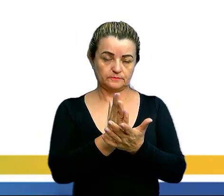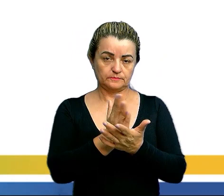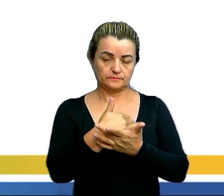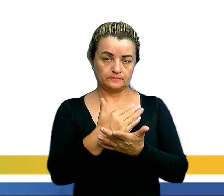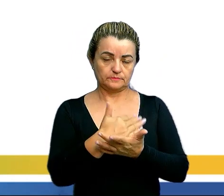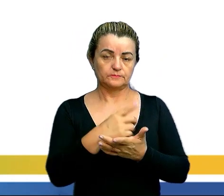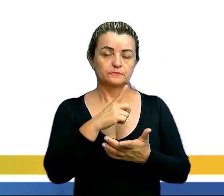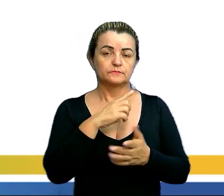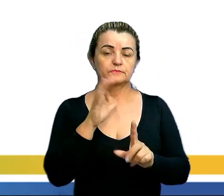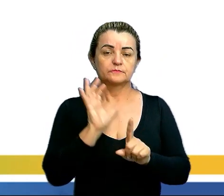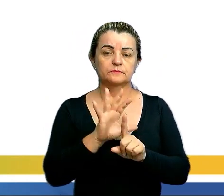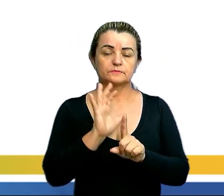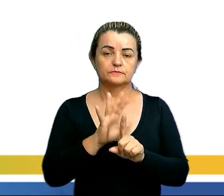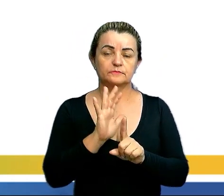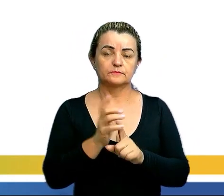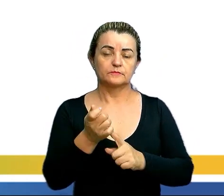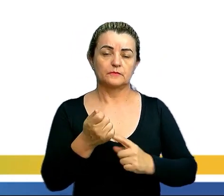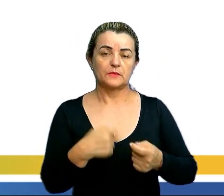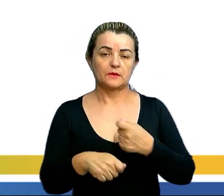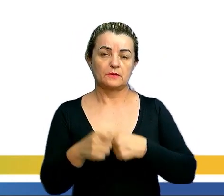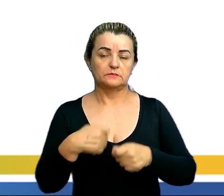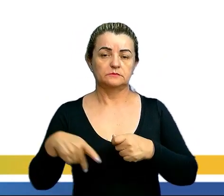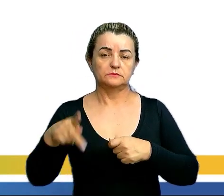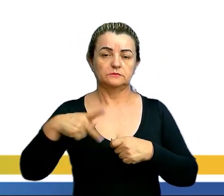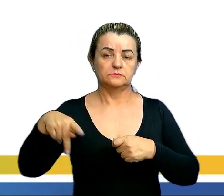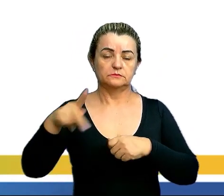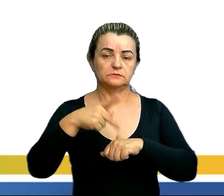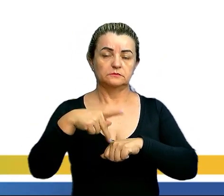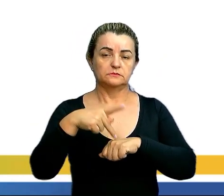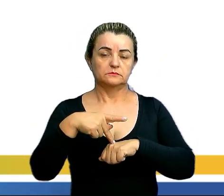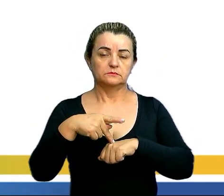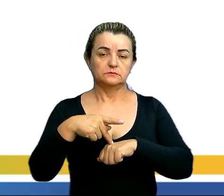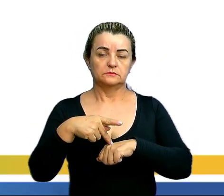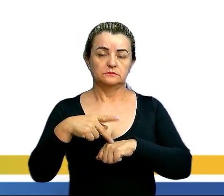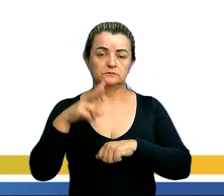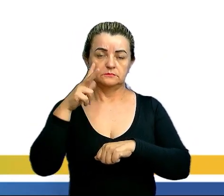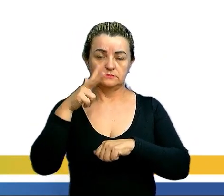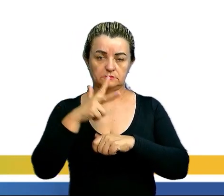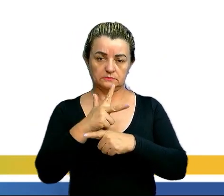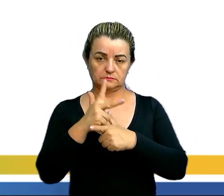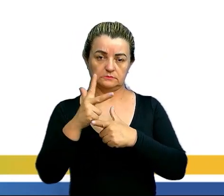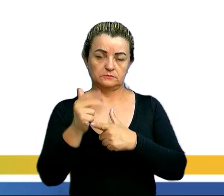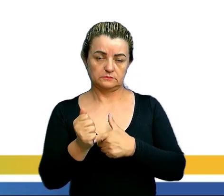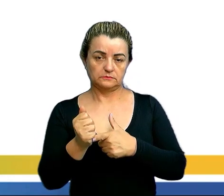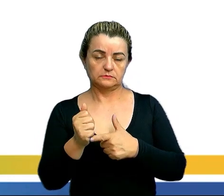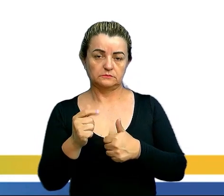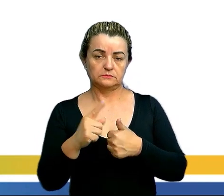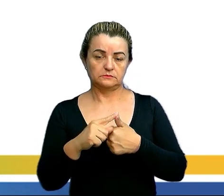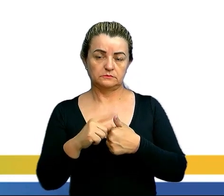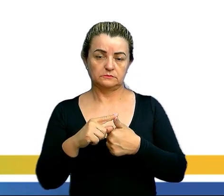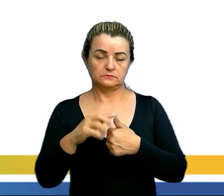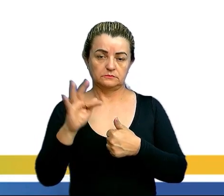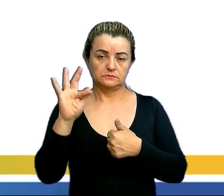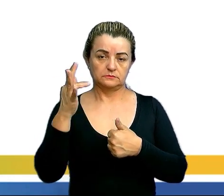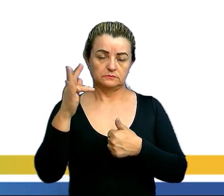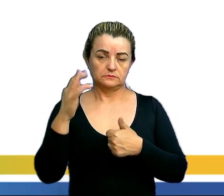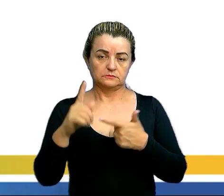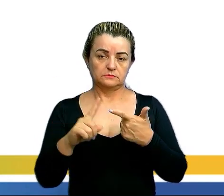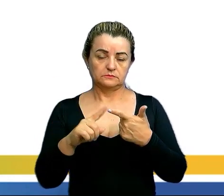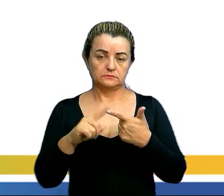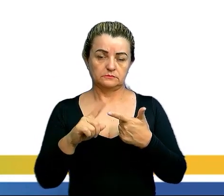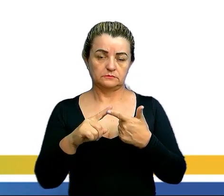sob influência e administração dos países vencedores, né? França, Inglaterra, Estados Unidos e